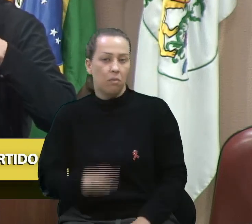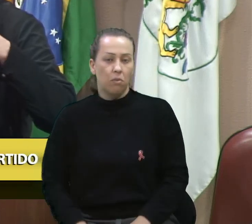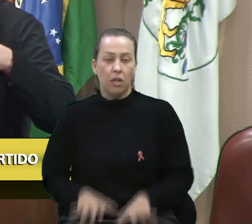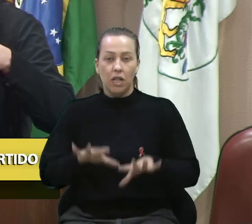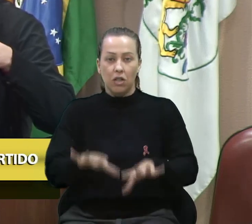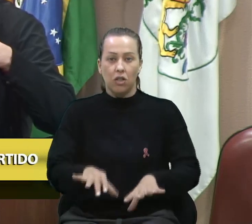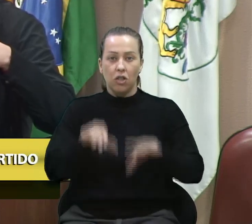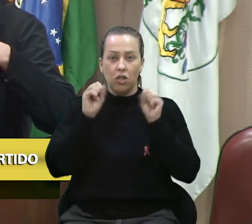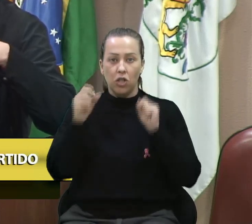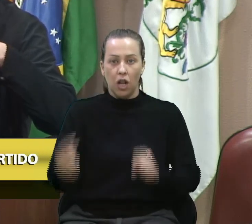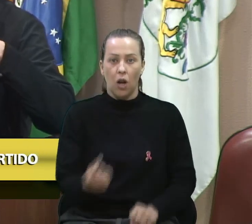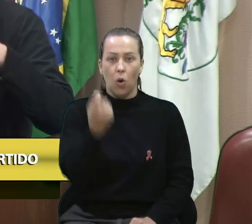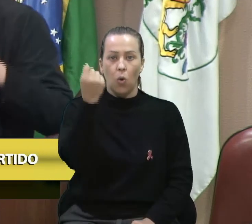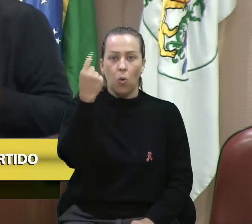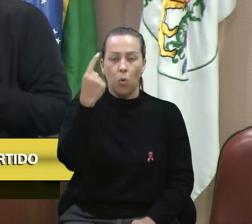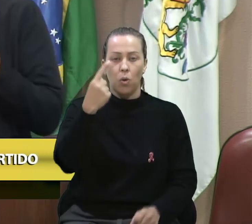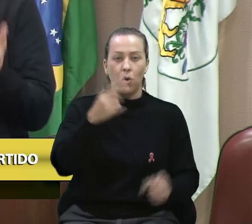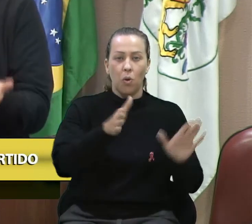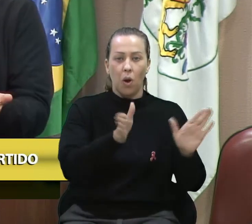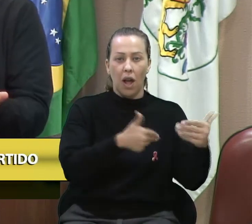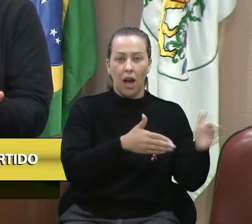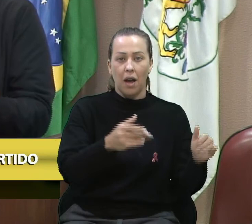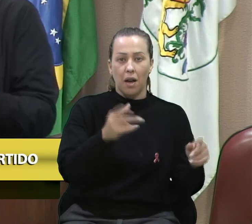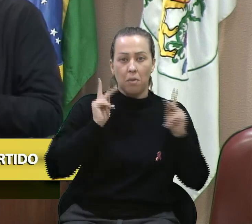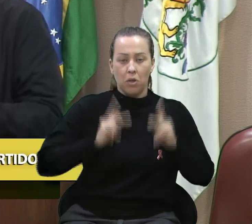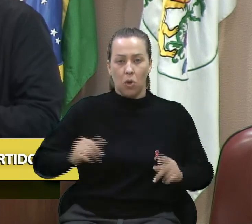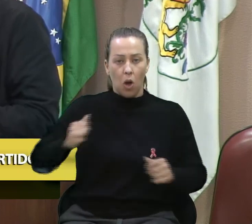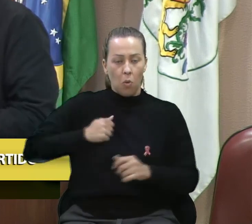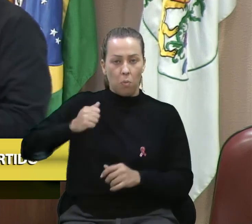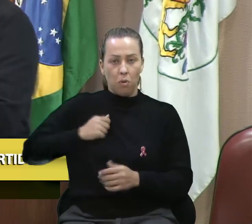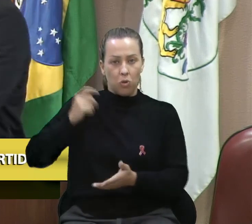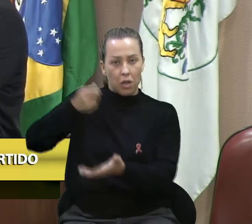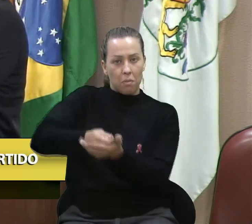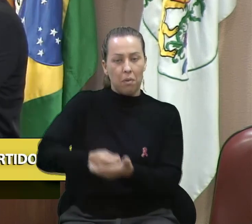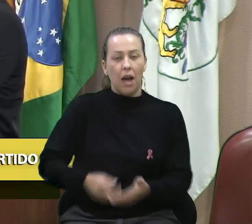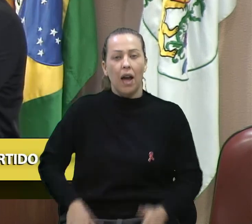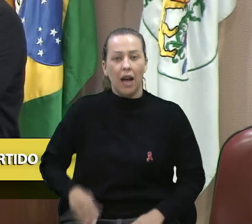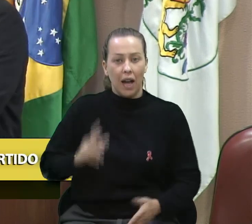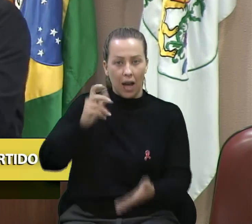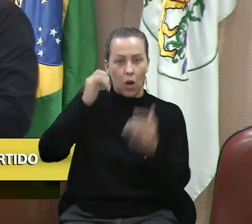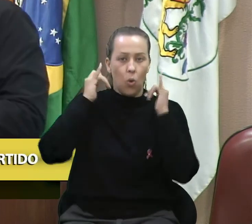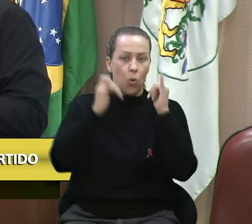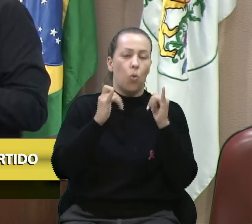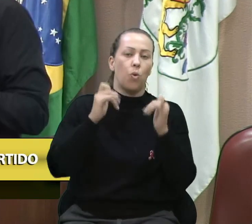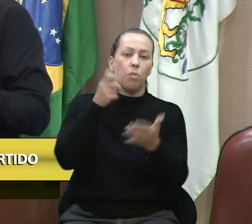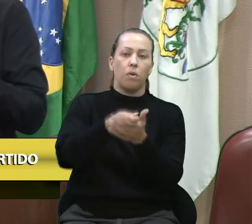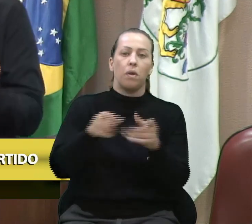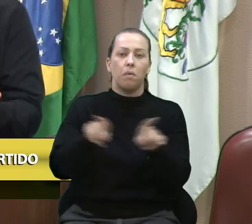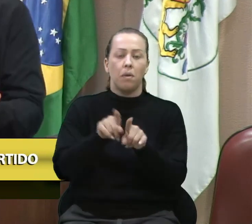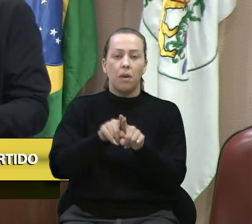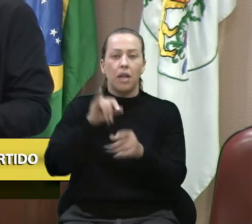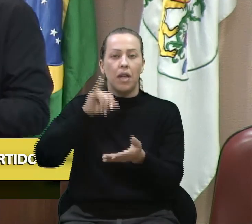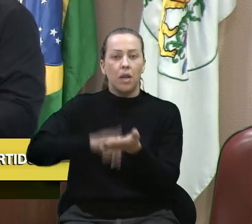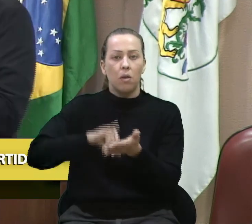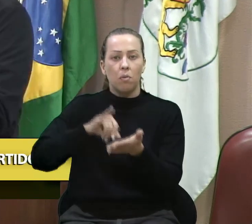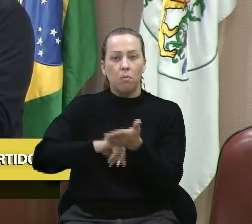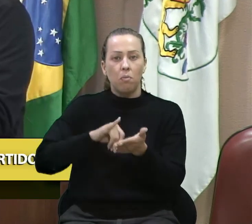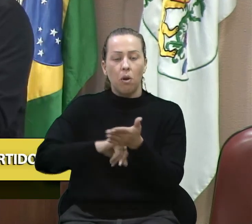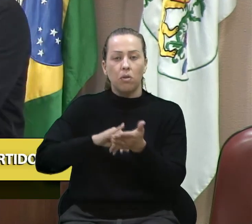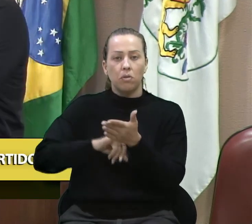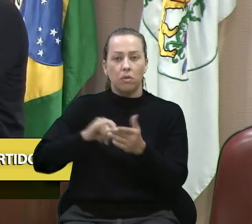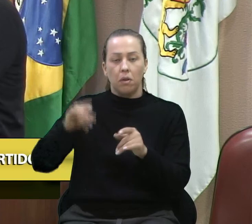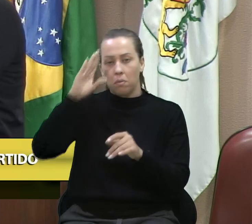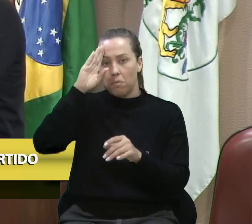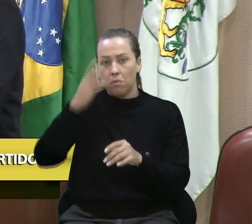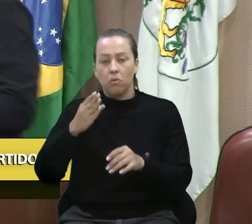tira do caixa único, a mesma pessoa humilde que está pagando uma passagem cara está pagando através de impostos de forma indireta